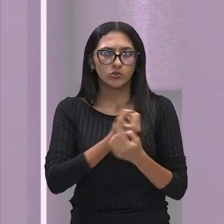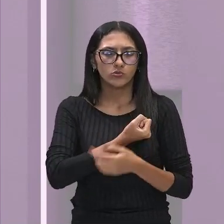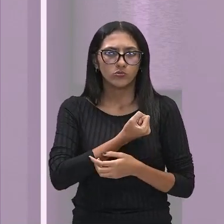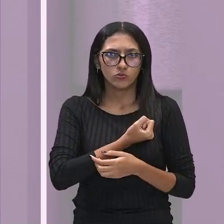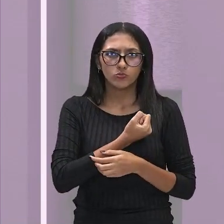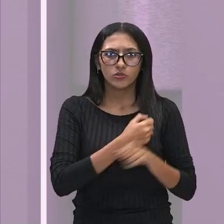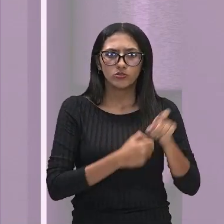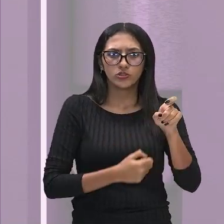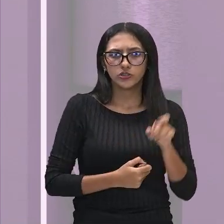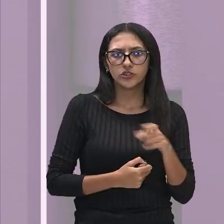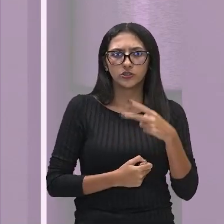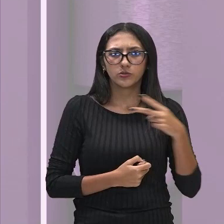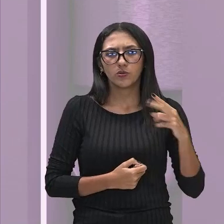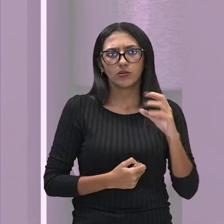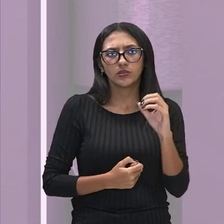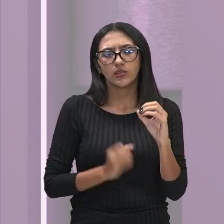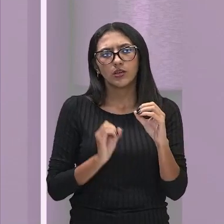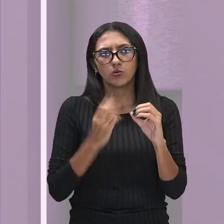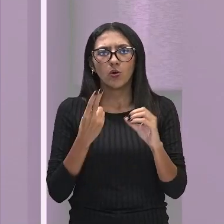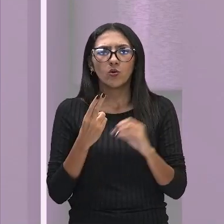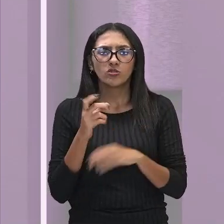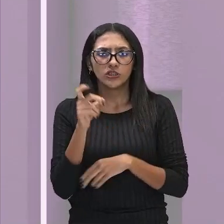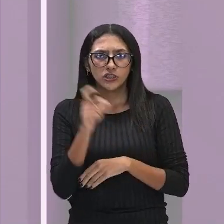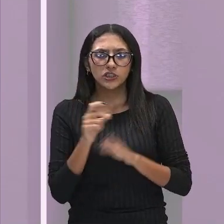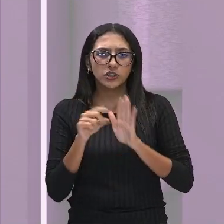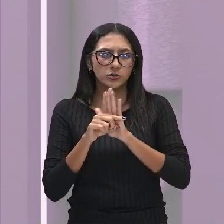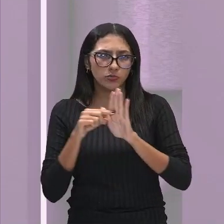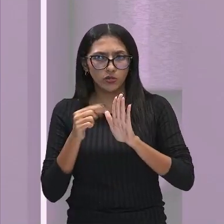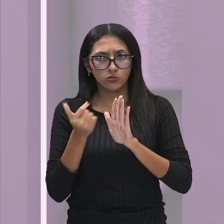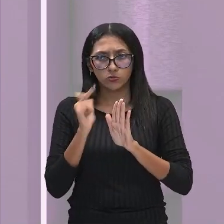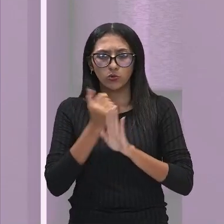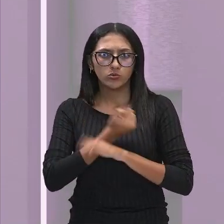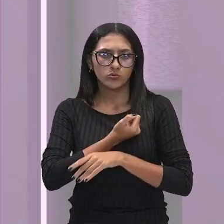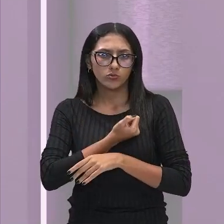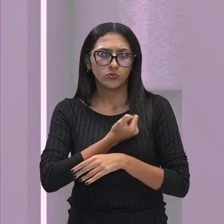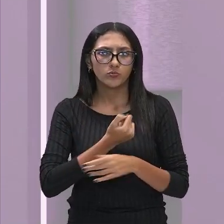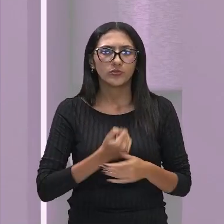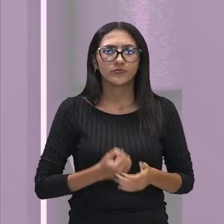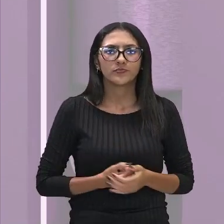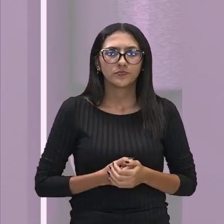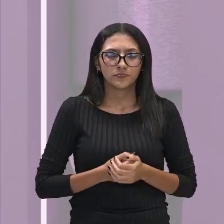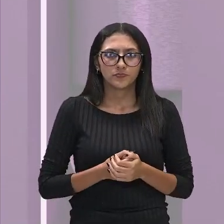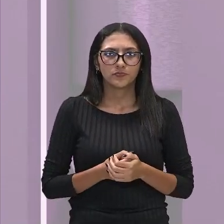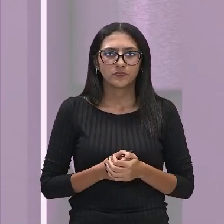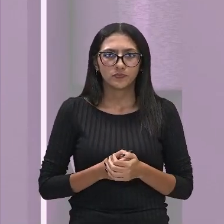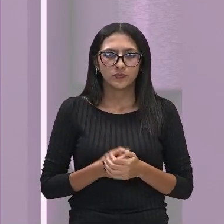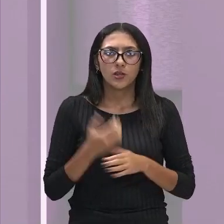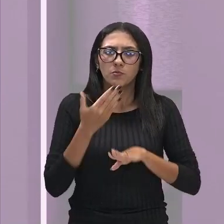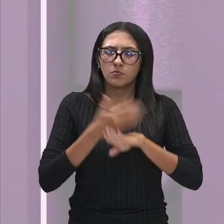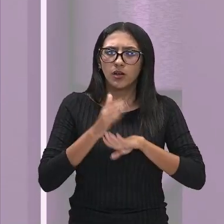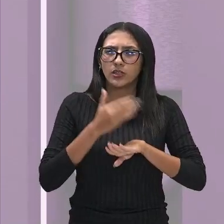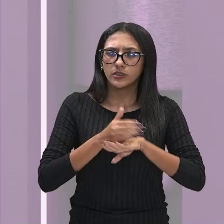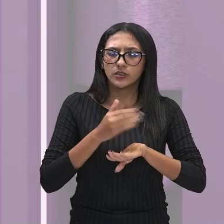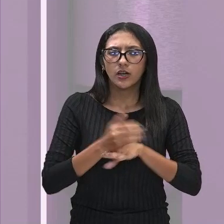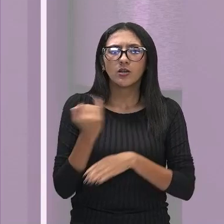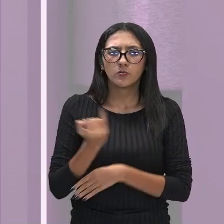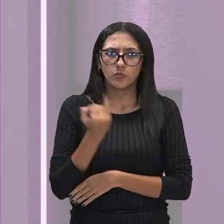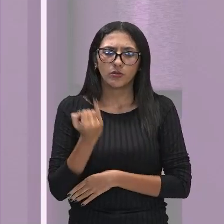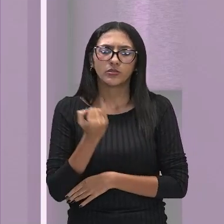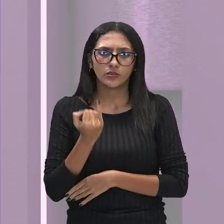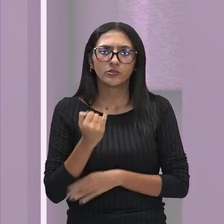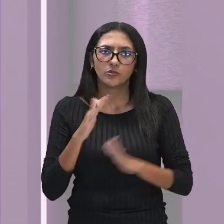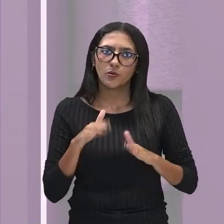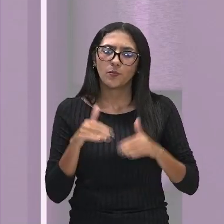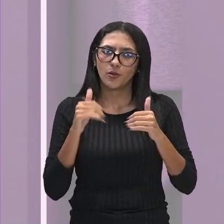envolvidos naquela multiplicação é zero. Então fica a dica, não é todo o tempo que você tiver exercício. Isso vai fazer